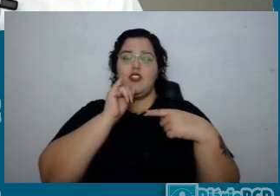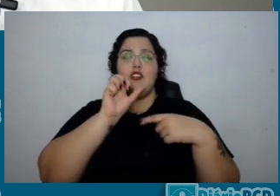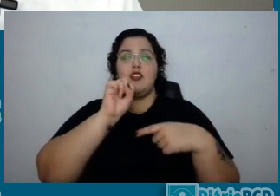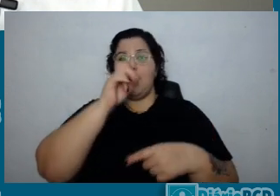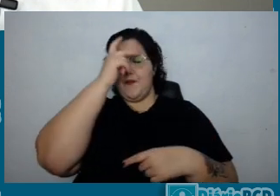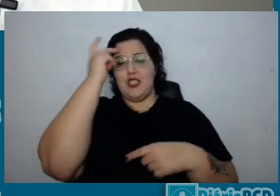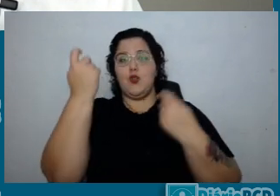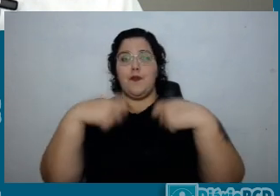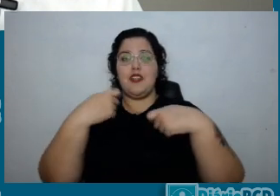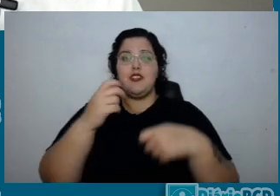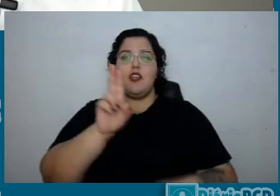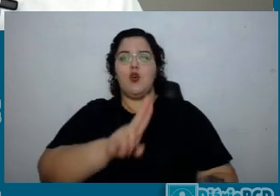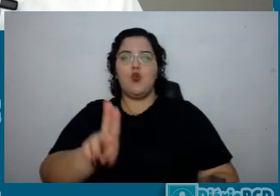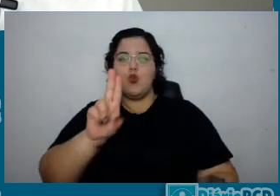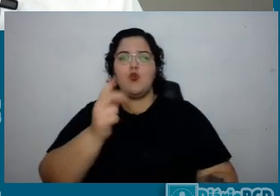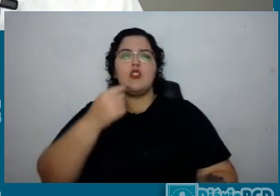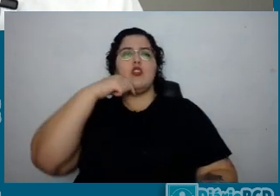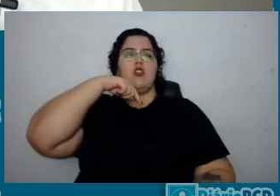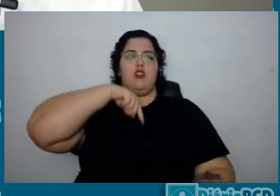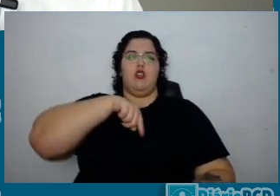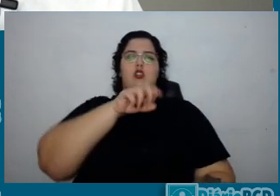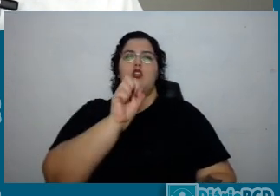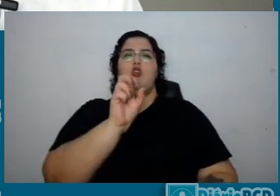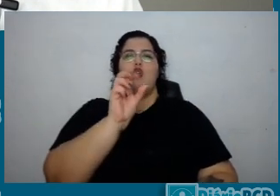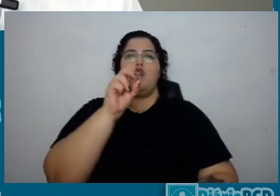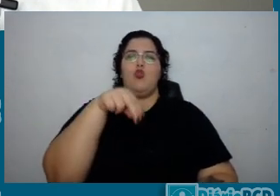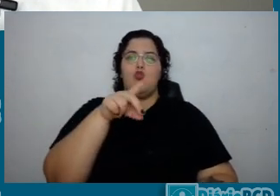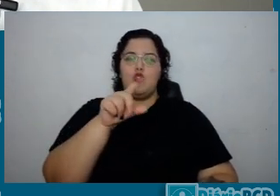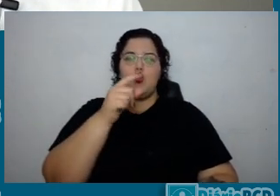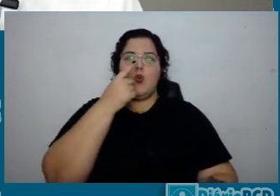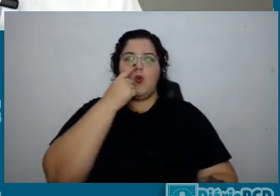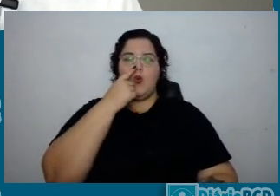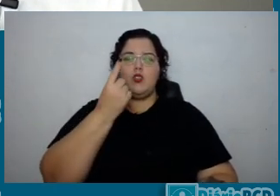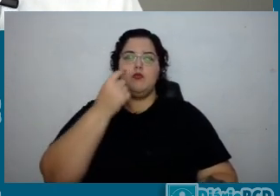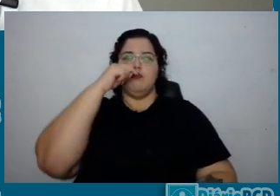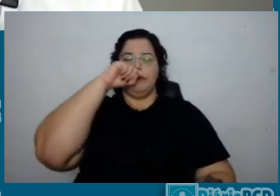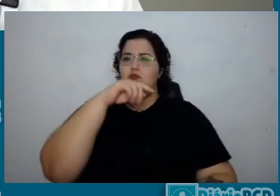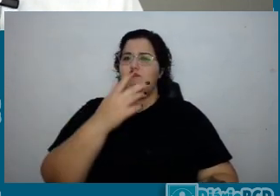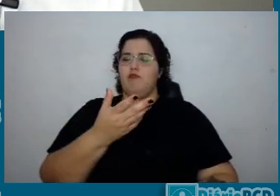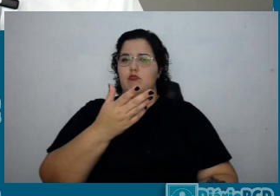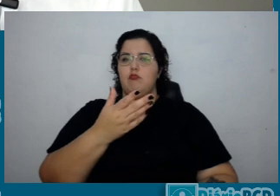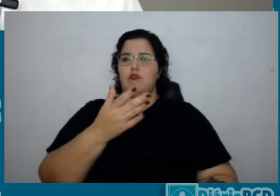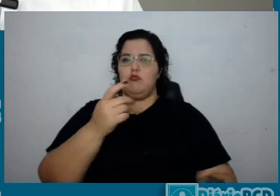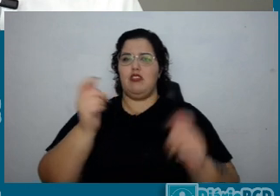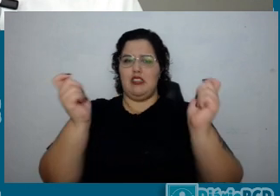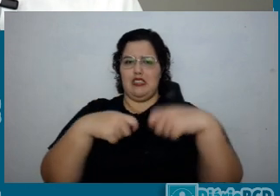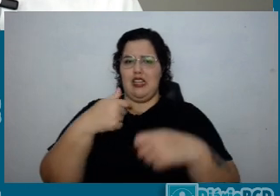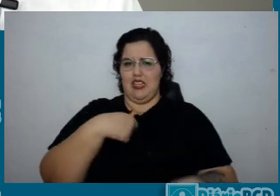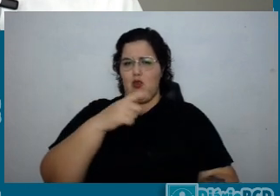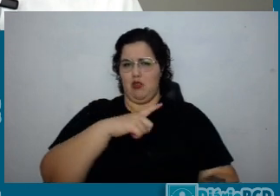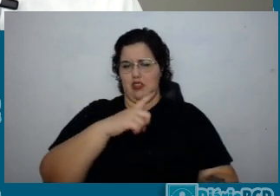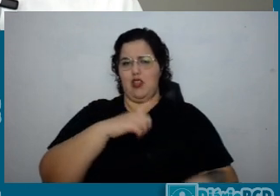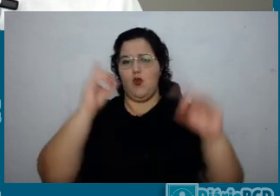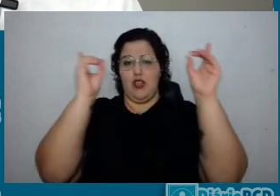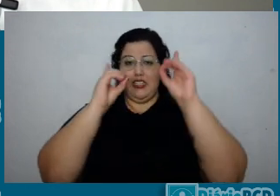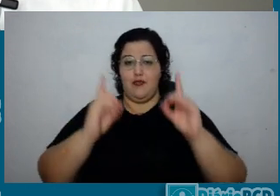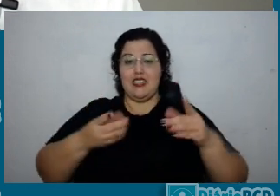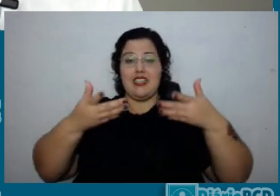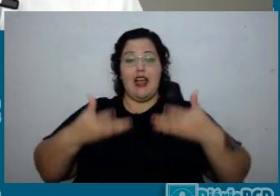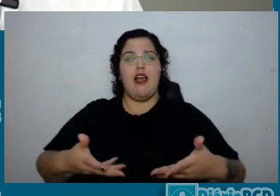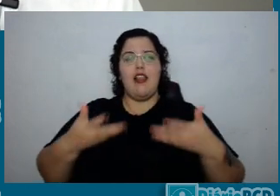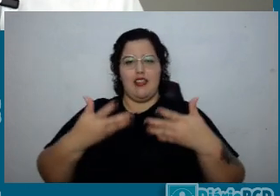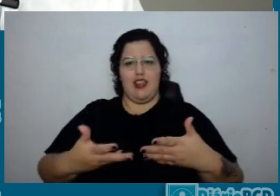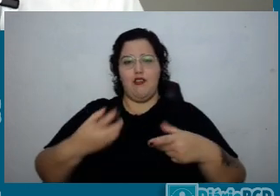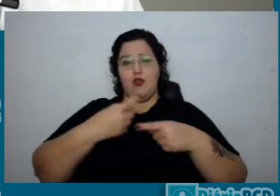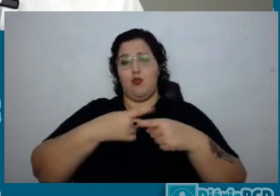sonda, uma pessoa que tem todos, né, um quadro que, em contexto nenhum, dá para me considerar com deficiência leve pelo Índice